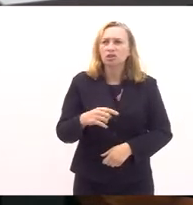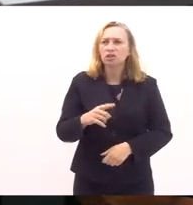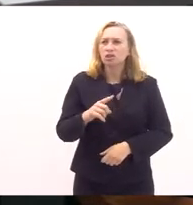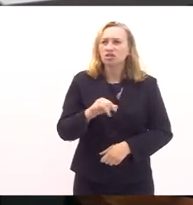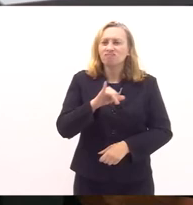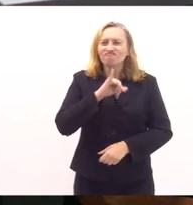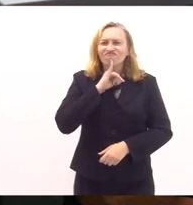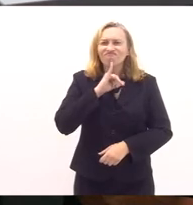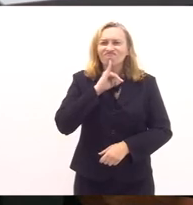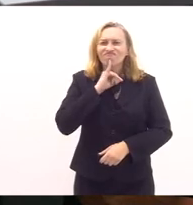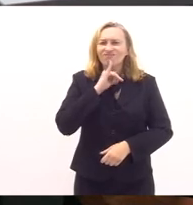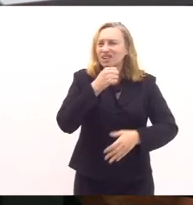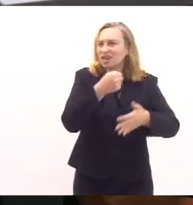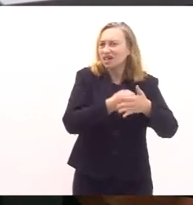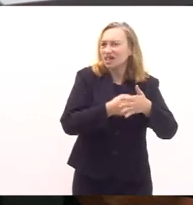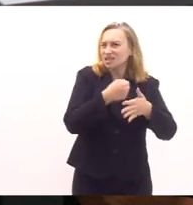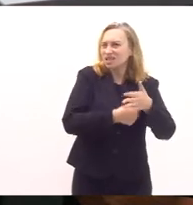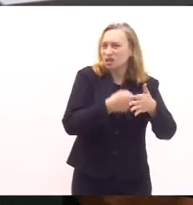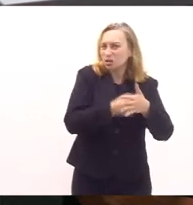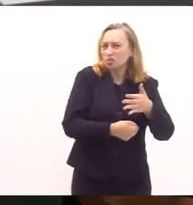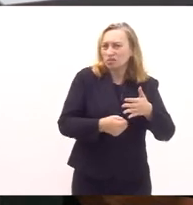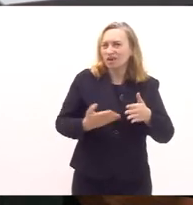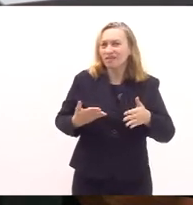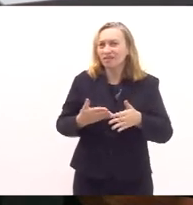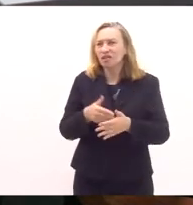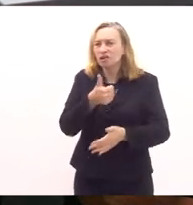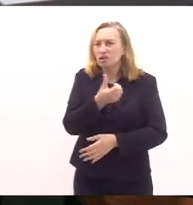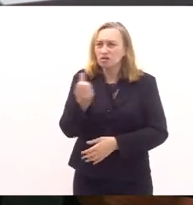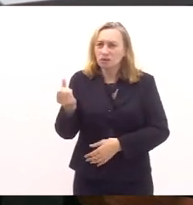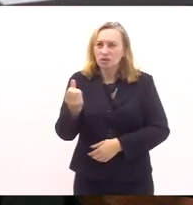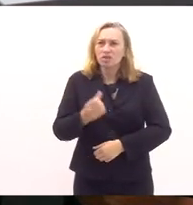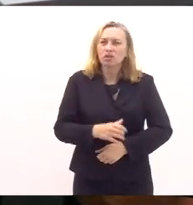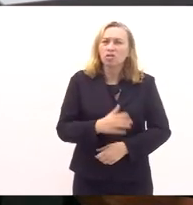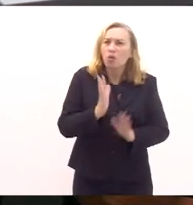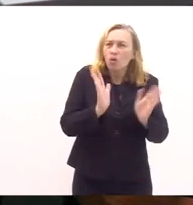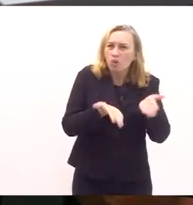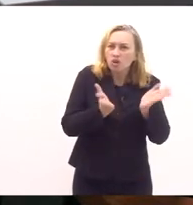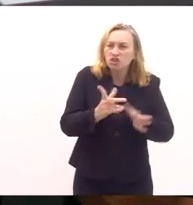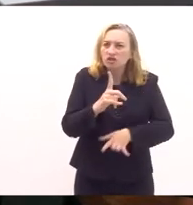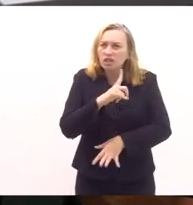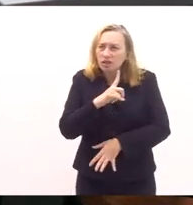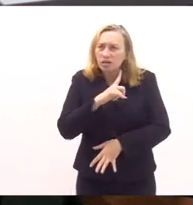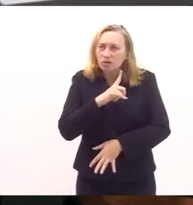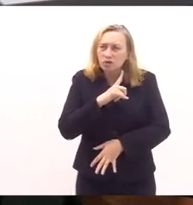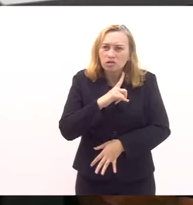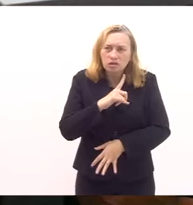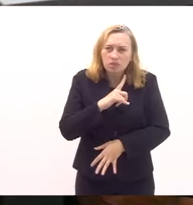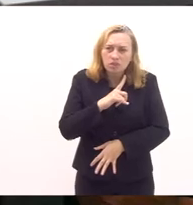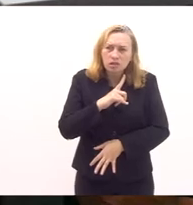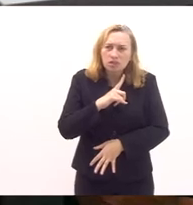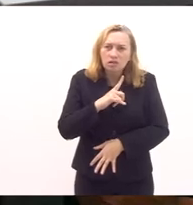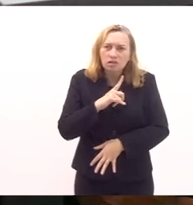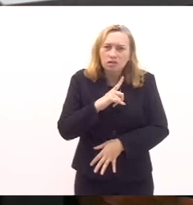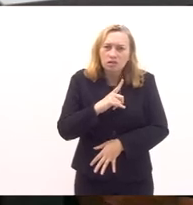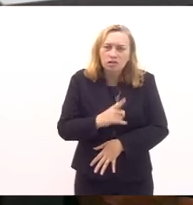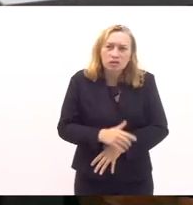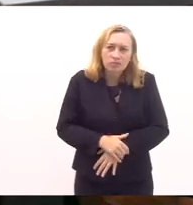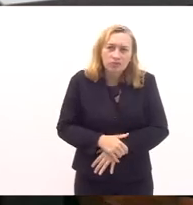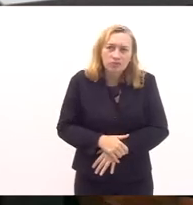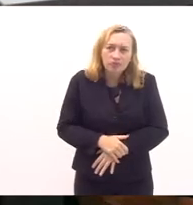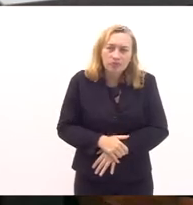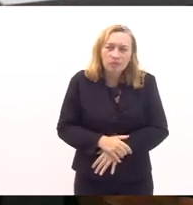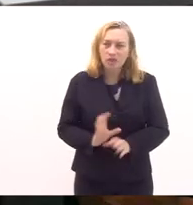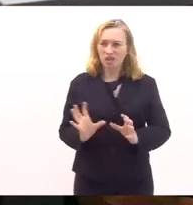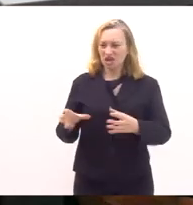Infelizmente, essa luta está desde lá, 2016. Nós temos hoje, por causa daqueles,